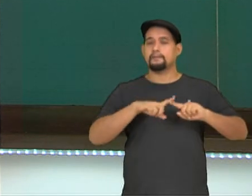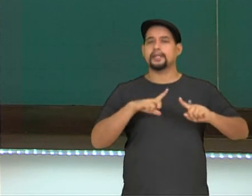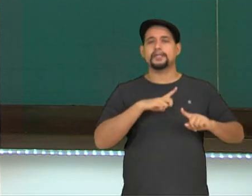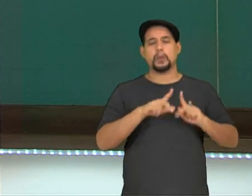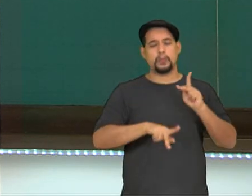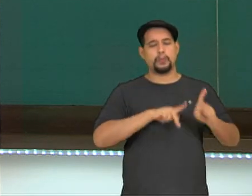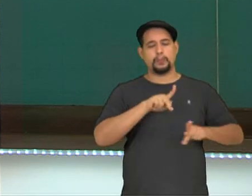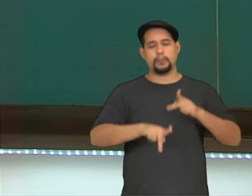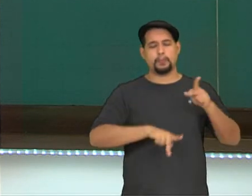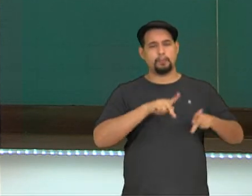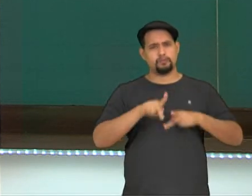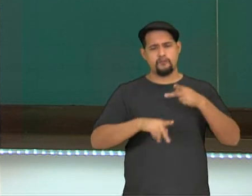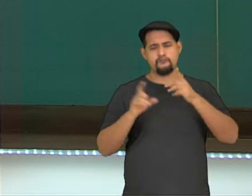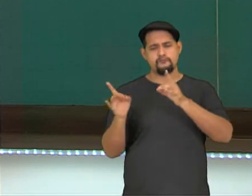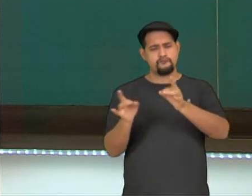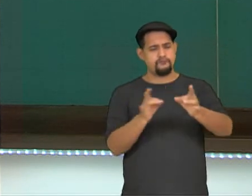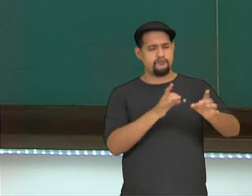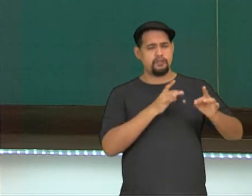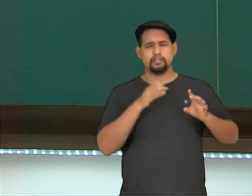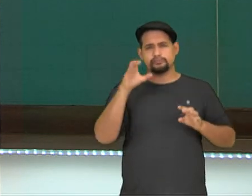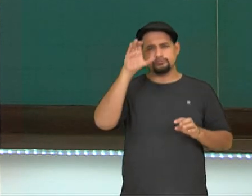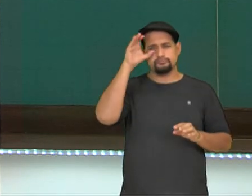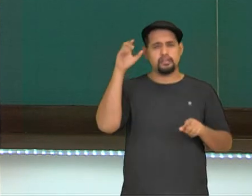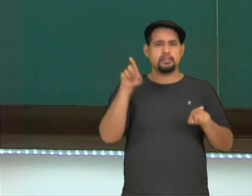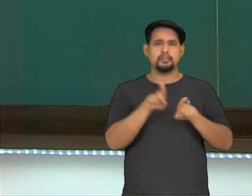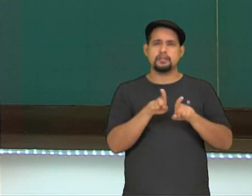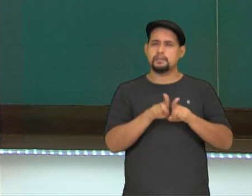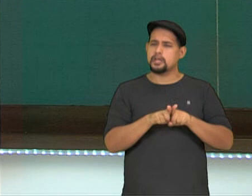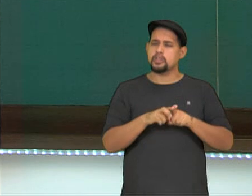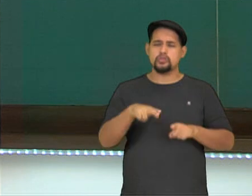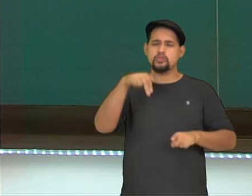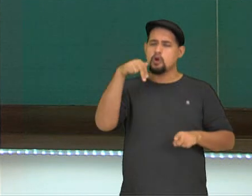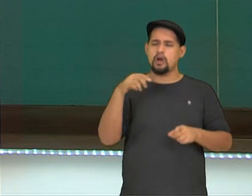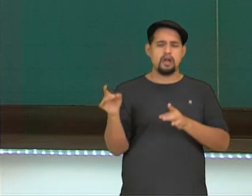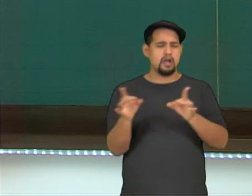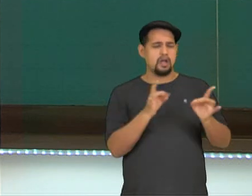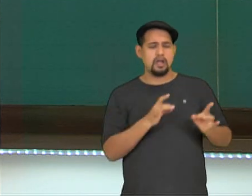aqueles povos que eram grandes mercadores chineses, os povos nórdicos eram mercadores,